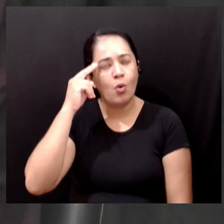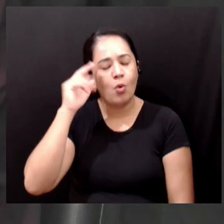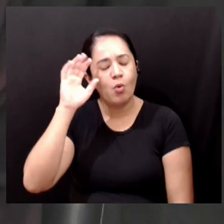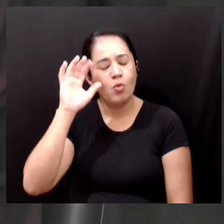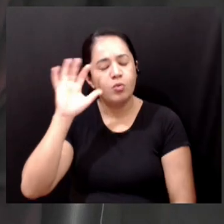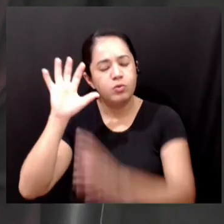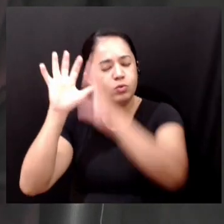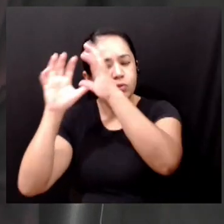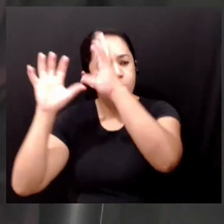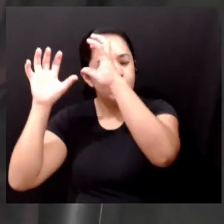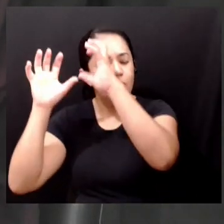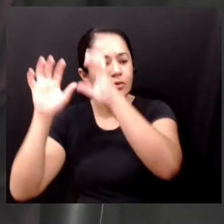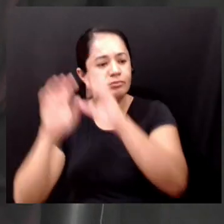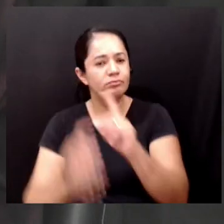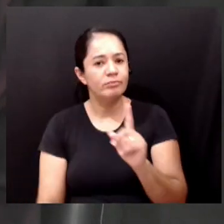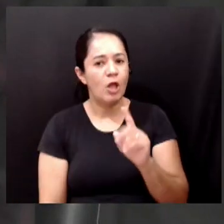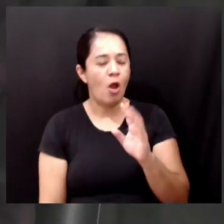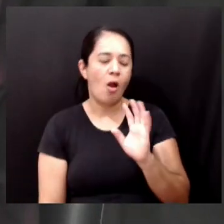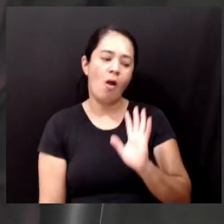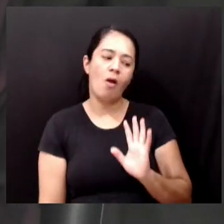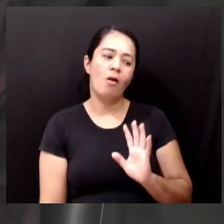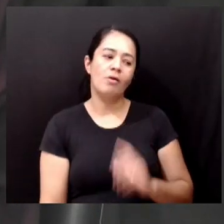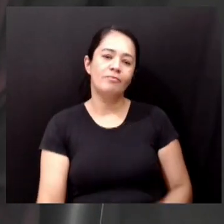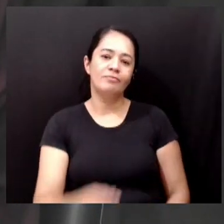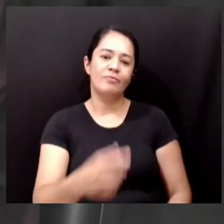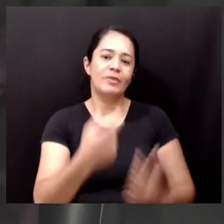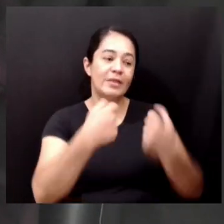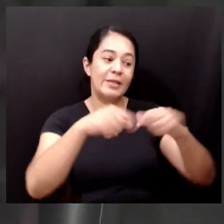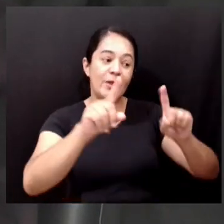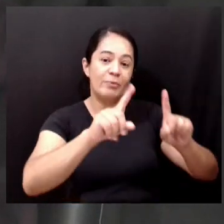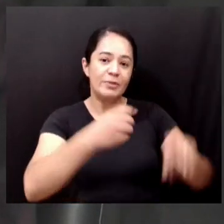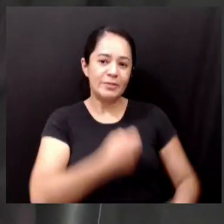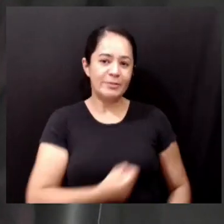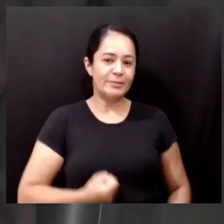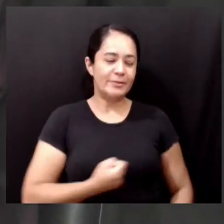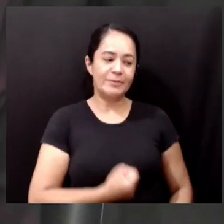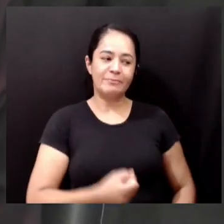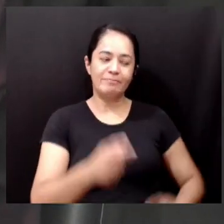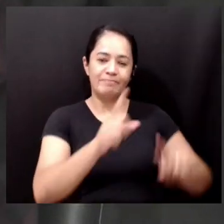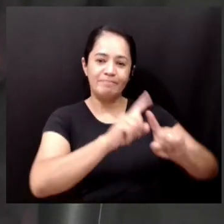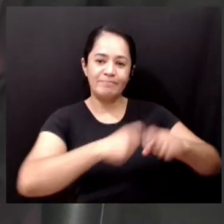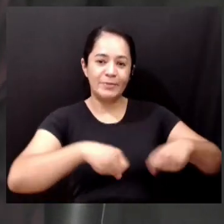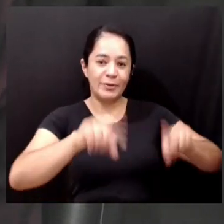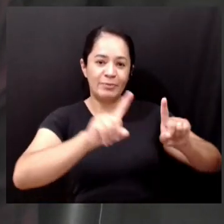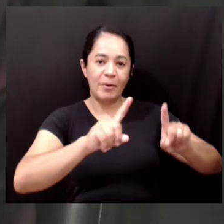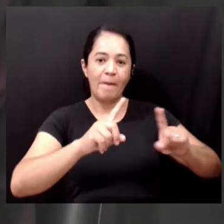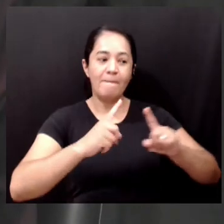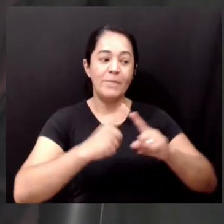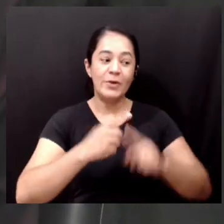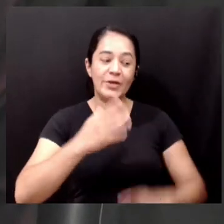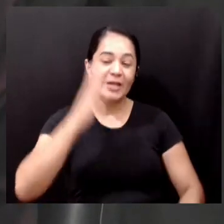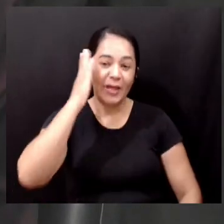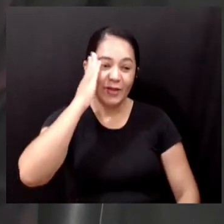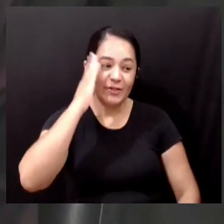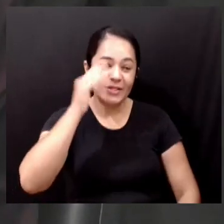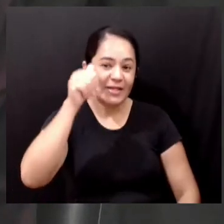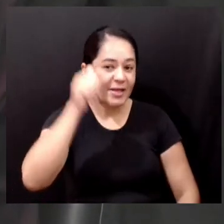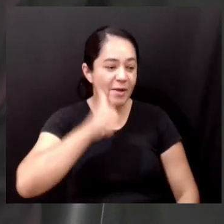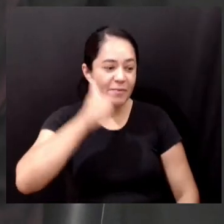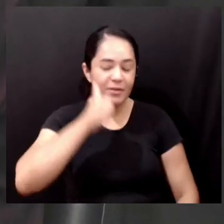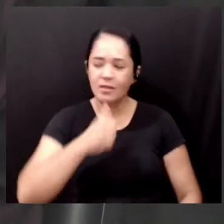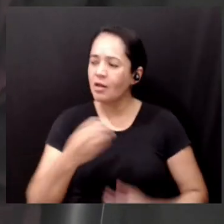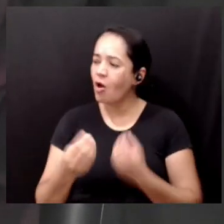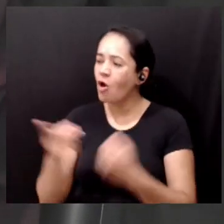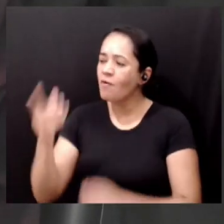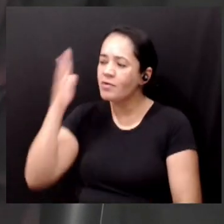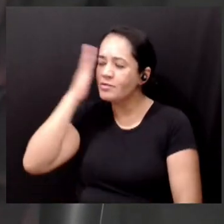assim: olha, não precisa fazer mais o teste, porque eu sei que é uma menina. Ela falou: mas como é que você sabe que é uma menina? Não, porque eu tive um